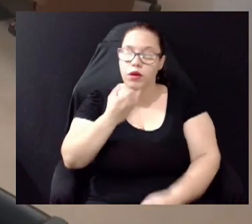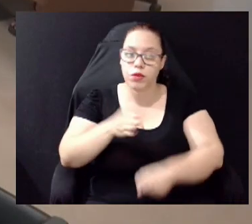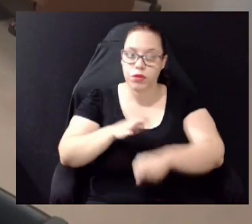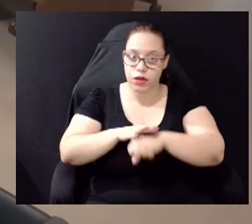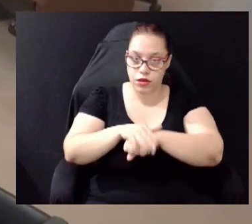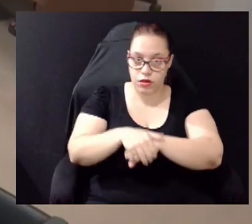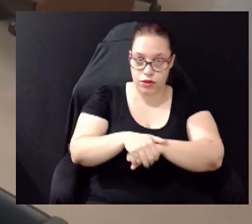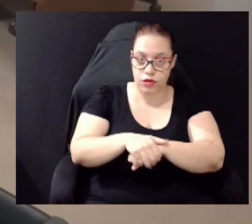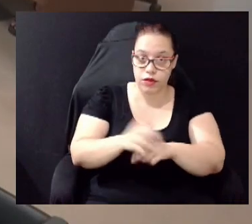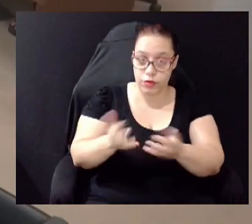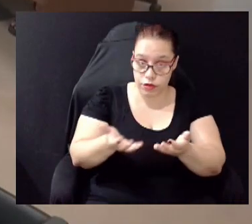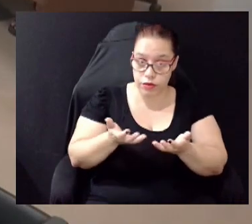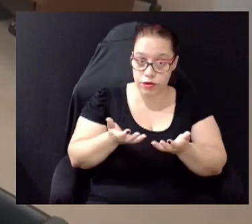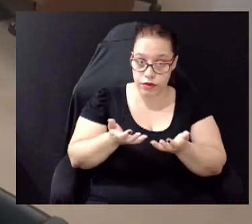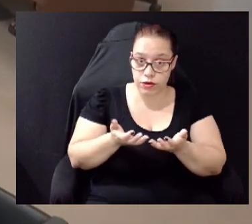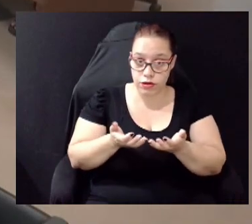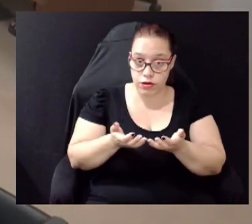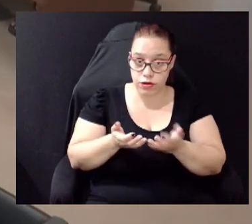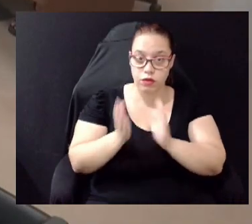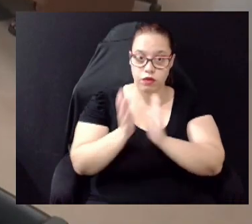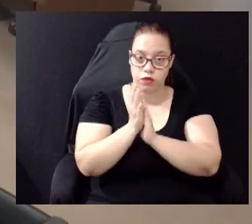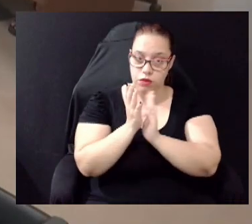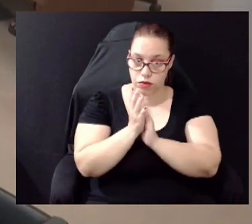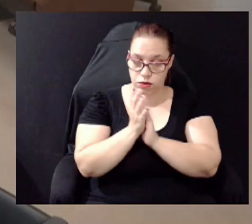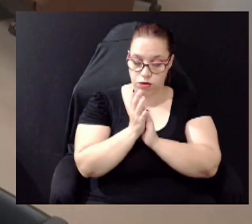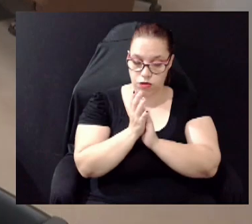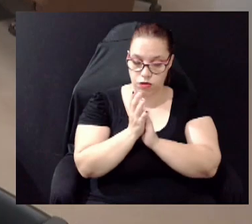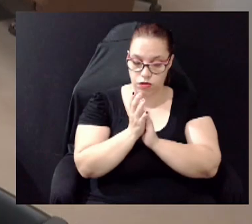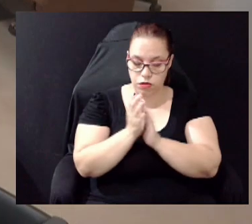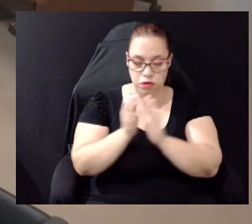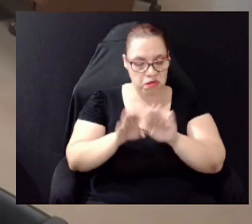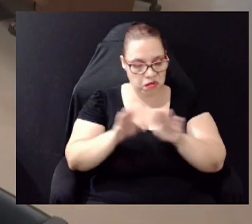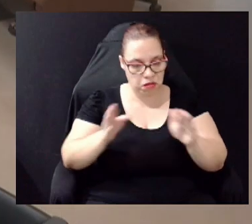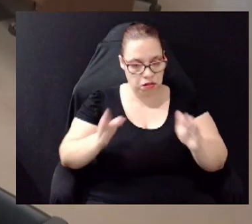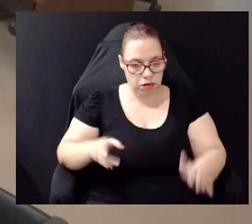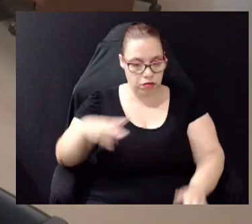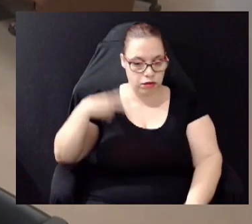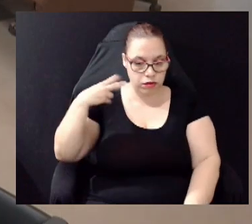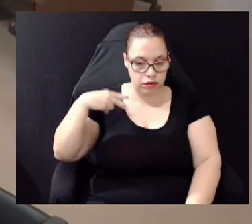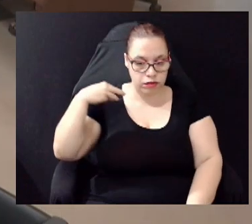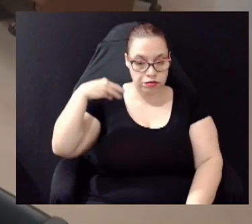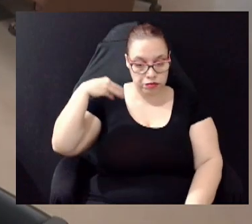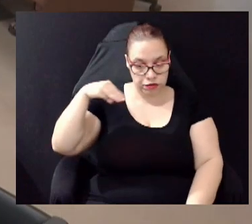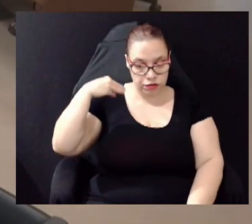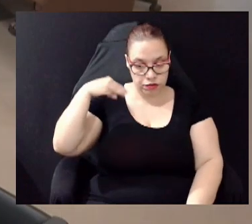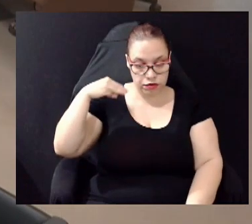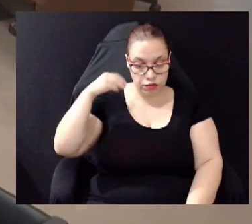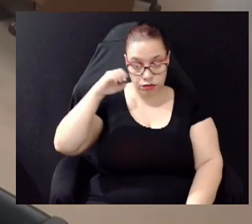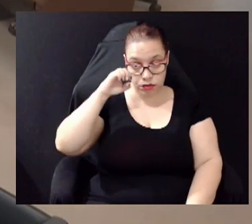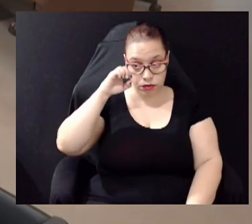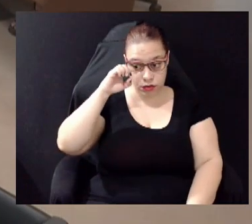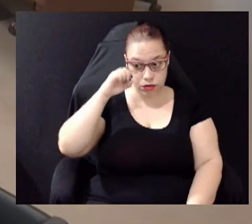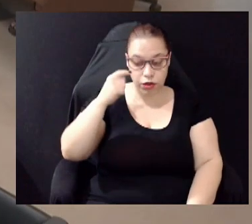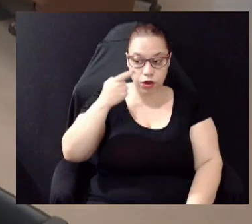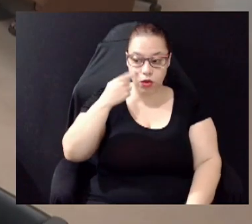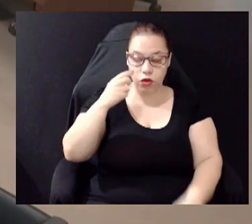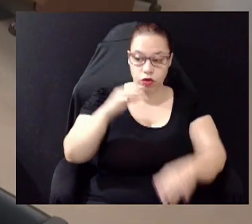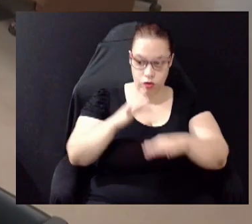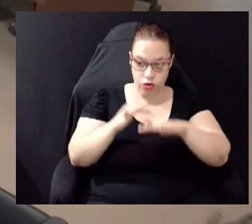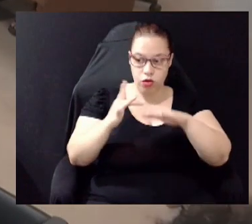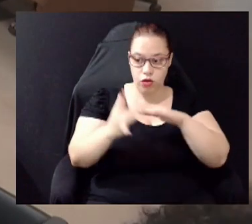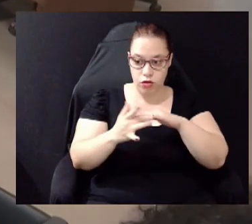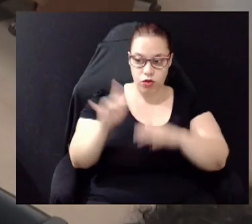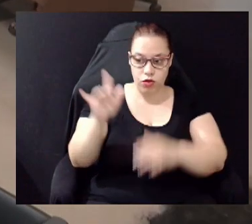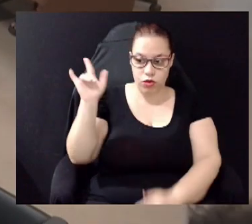queria parabenizar, né, toda a bancada, a vereadora Mariana, que eu vi no Instagram dela, né, que hoje teria